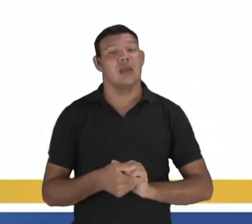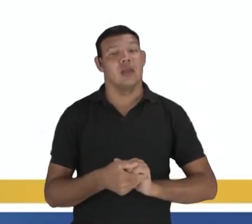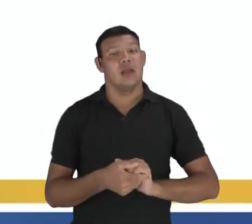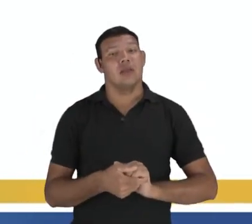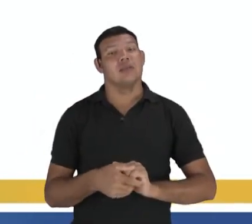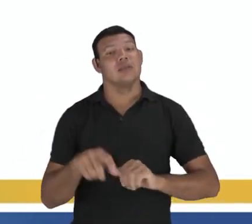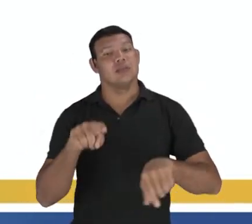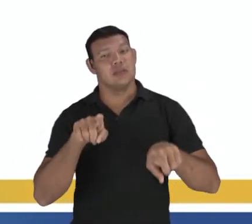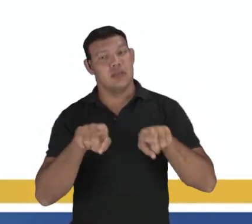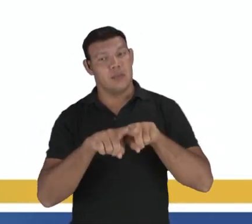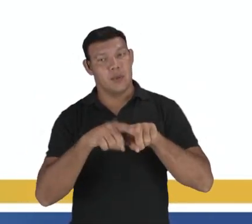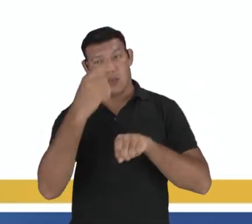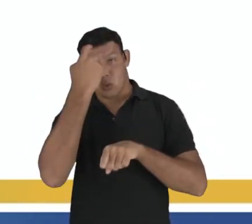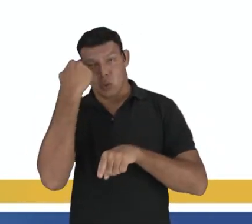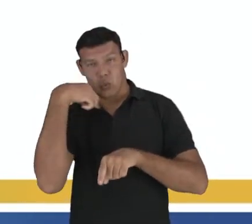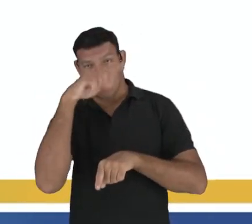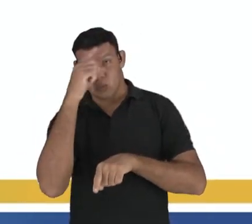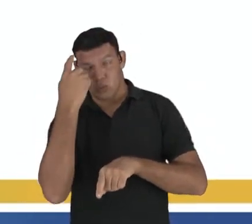hora, certo?